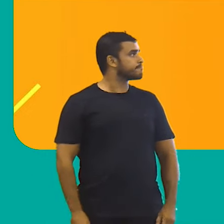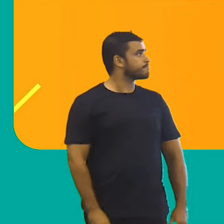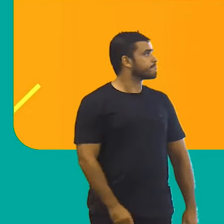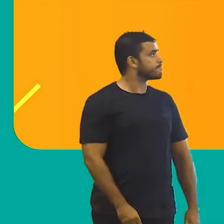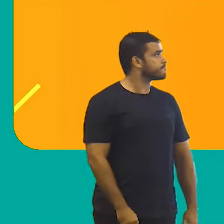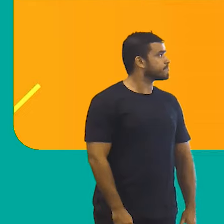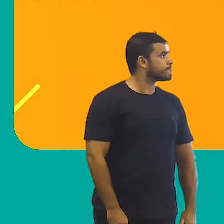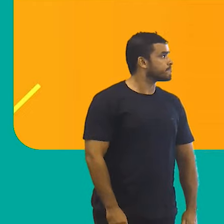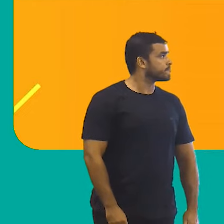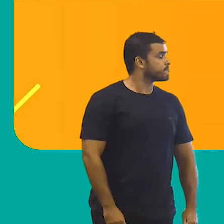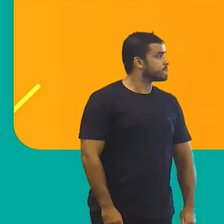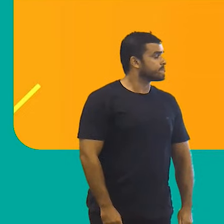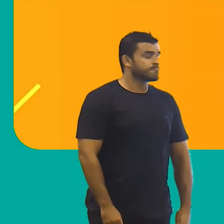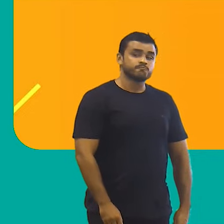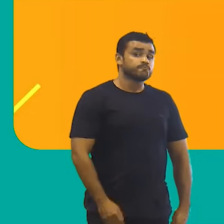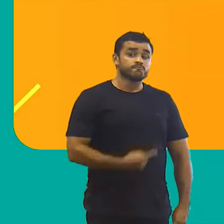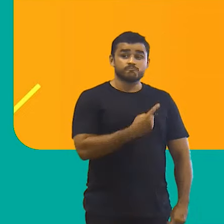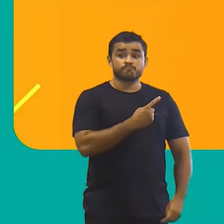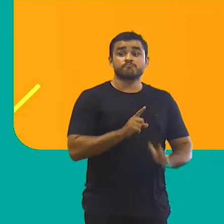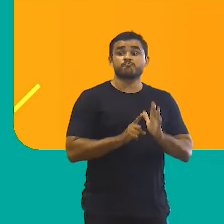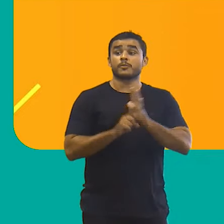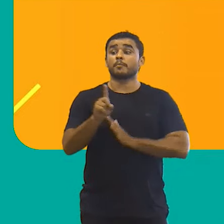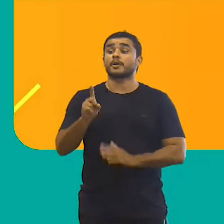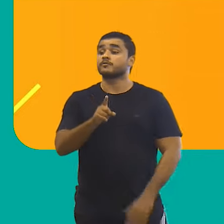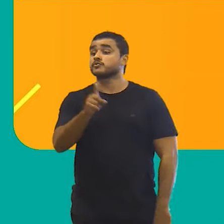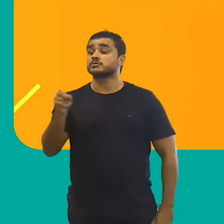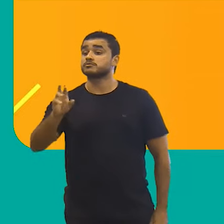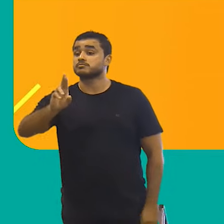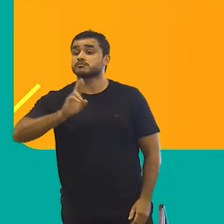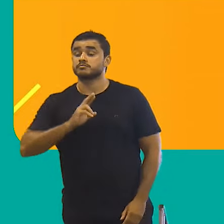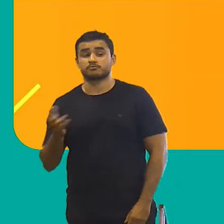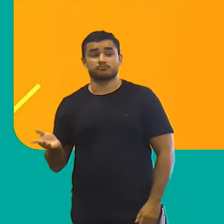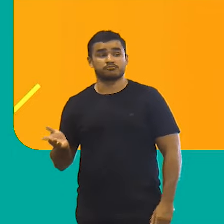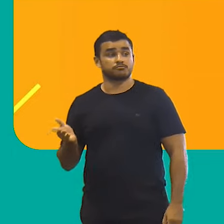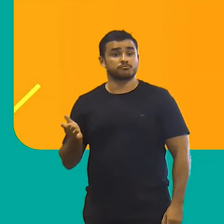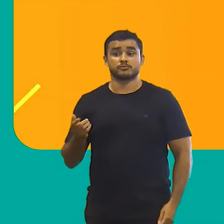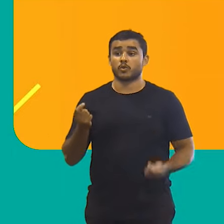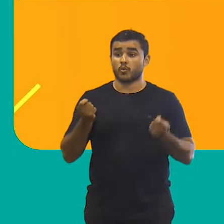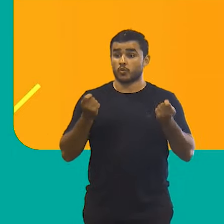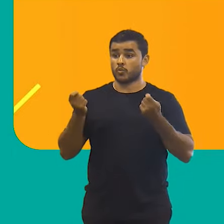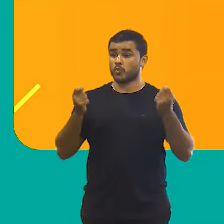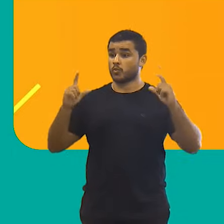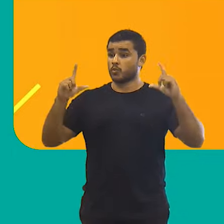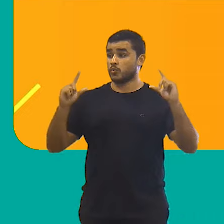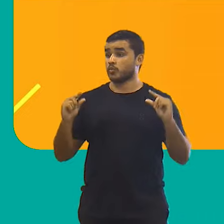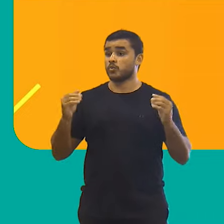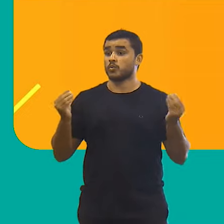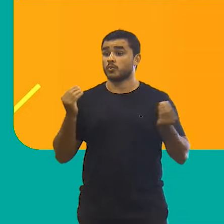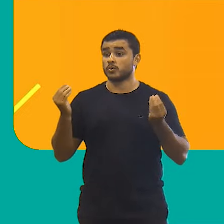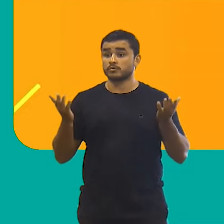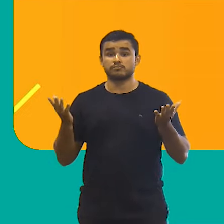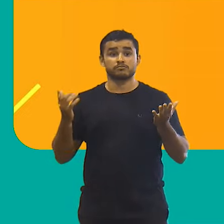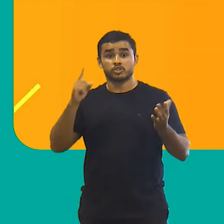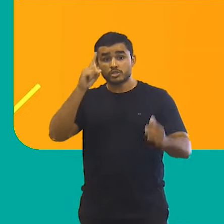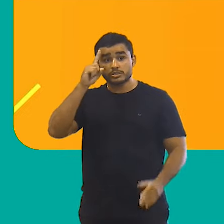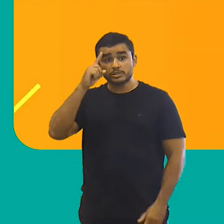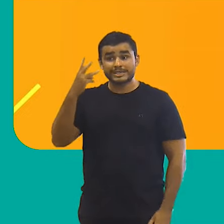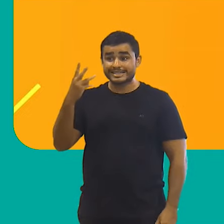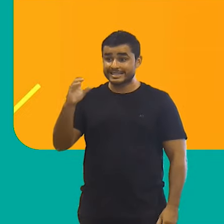problema aqui? Caramba, ele quer saber o quanto reduziu o consumo de energia elétrica durante 30